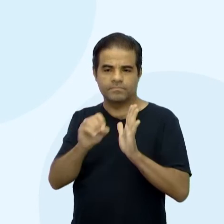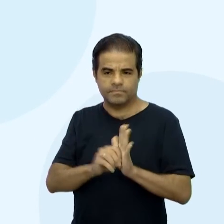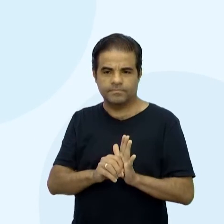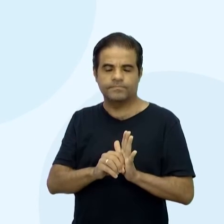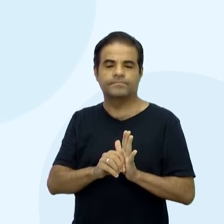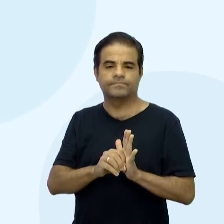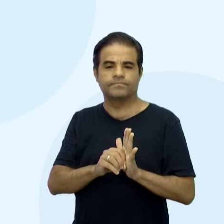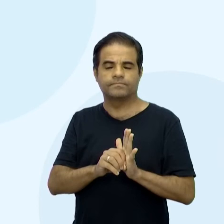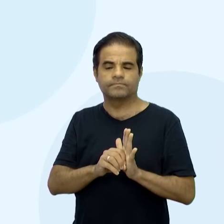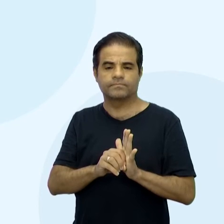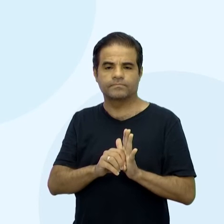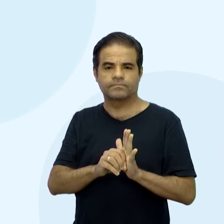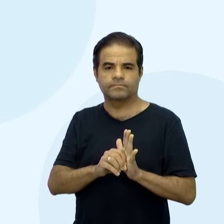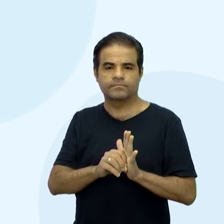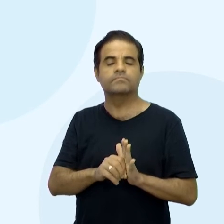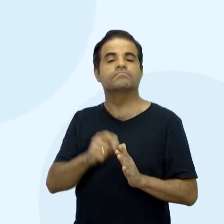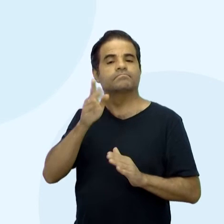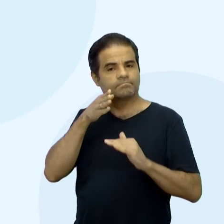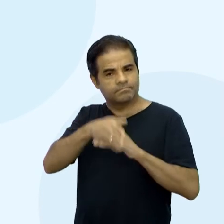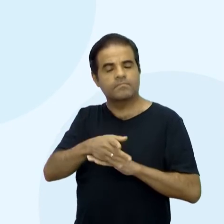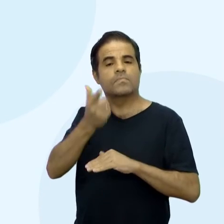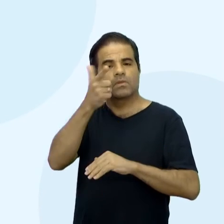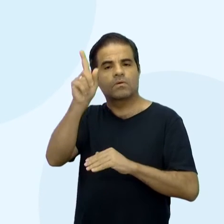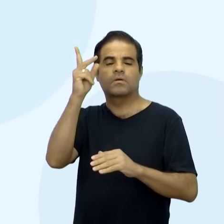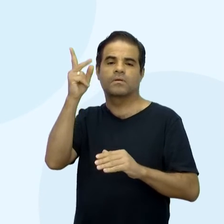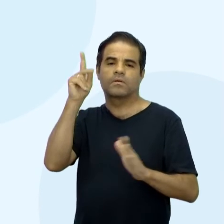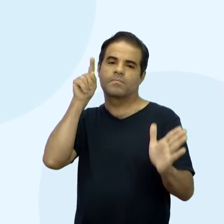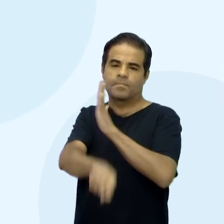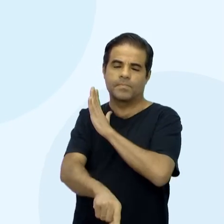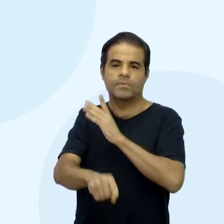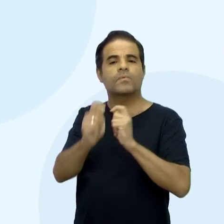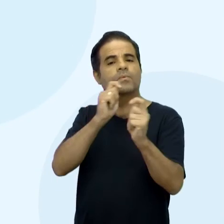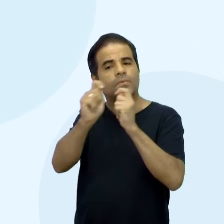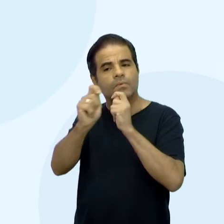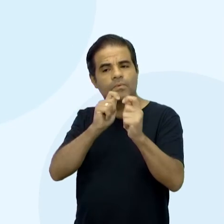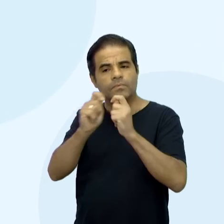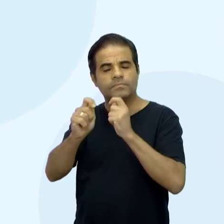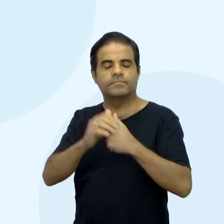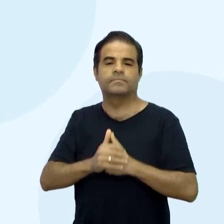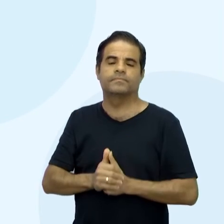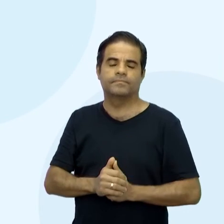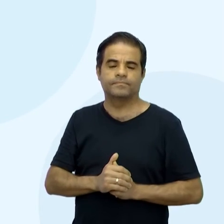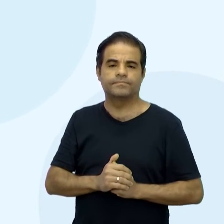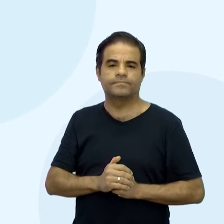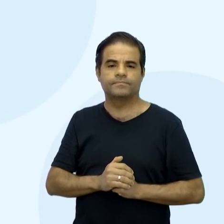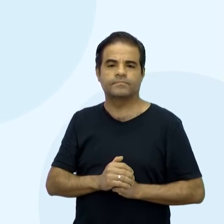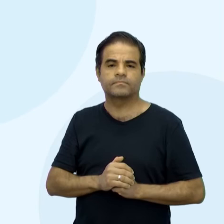de Mídias. Vamos para a nossa pergunta 2, né, para ela. Vamos lá.